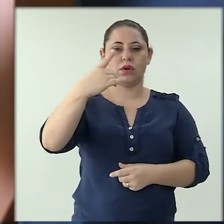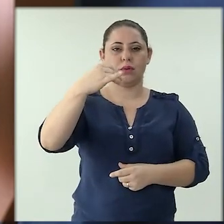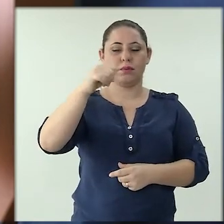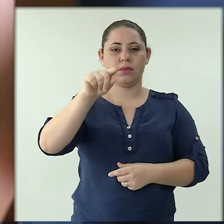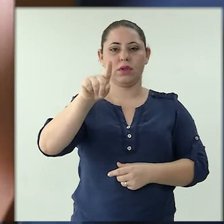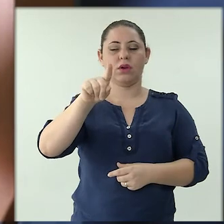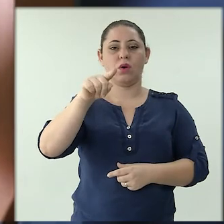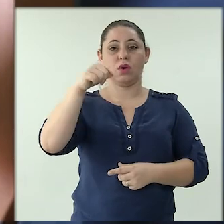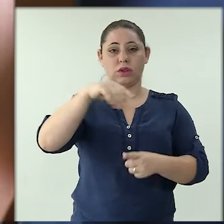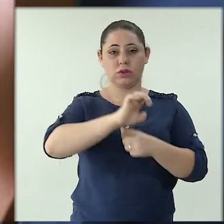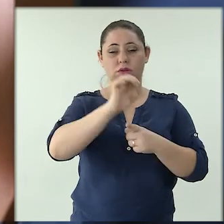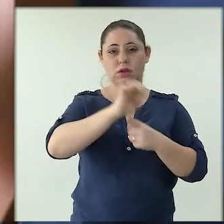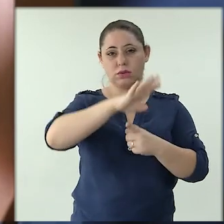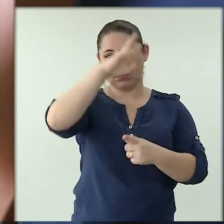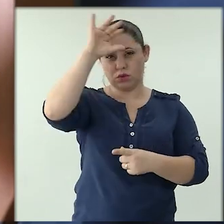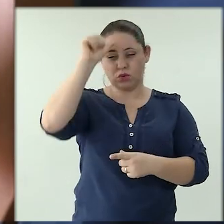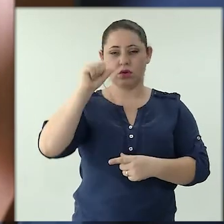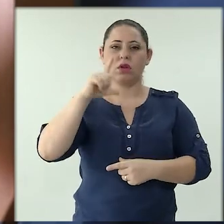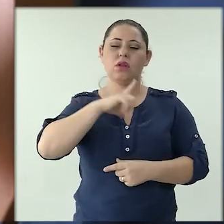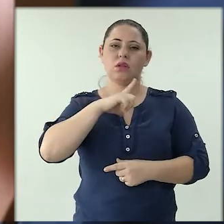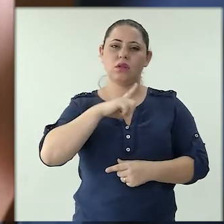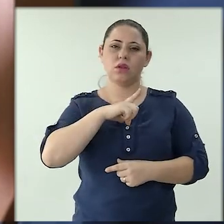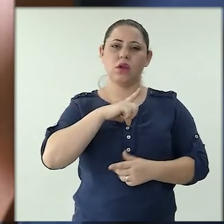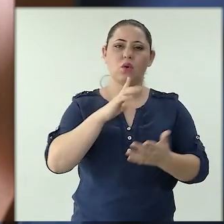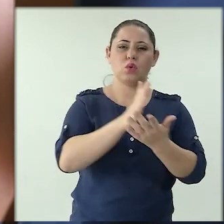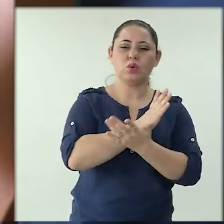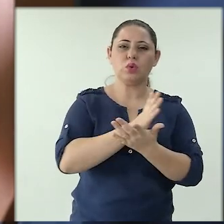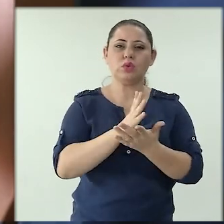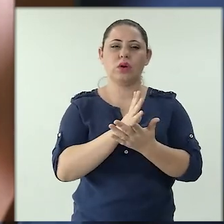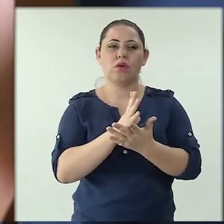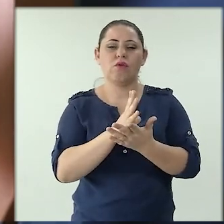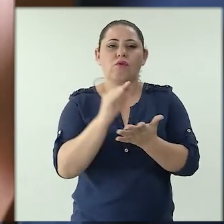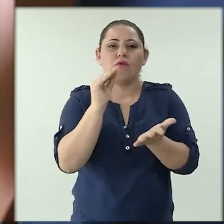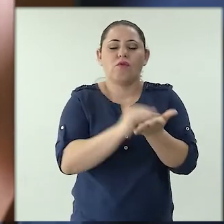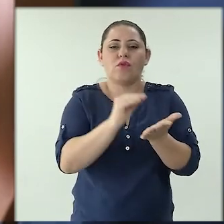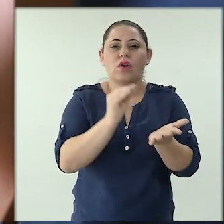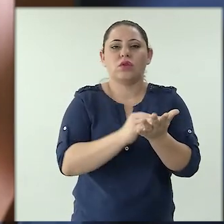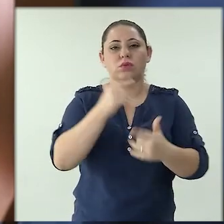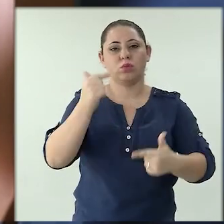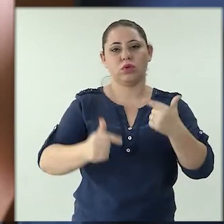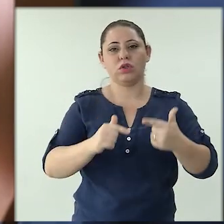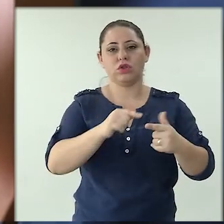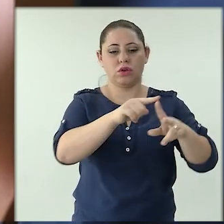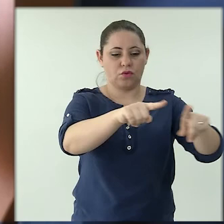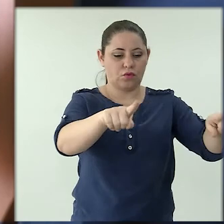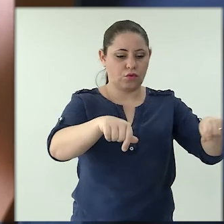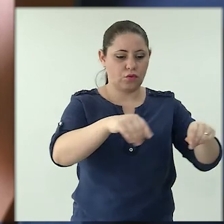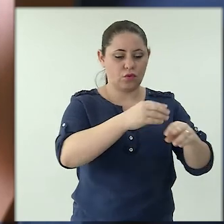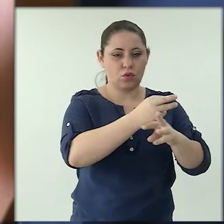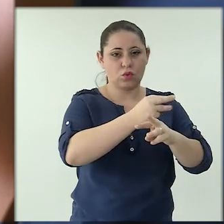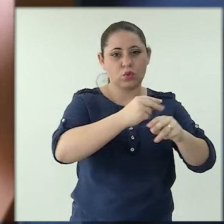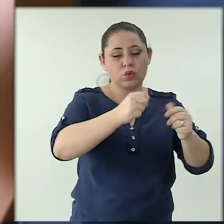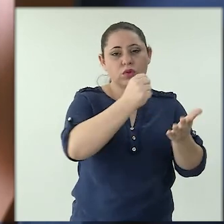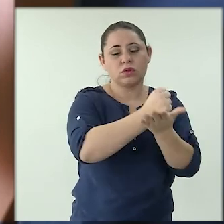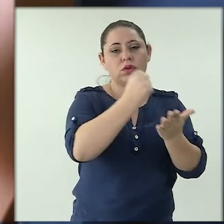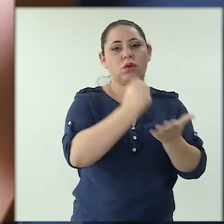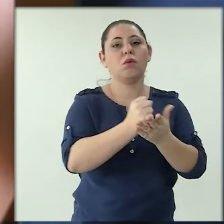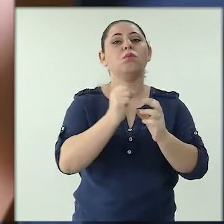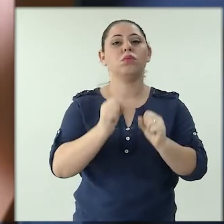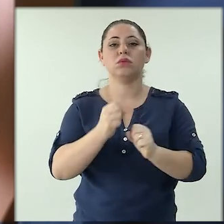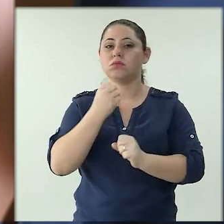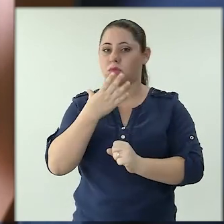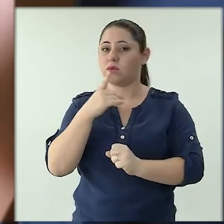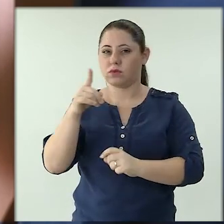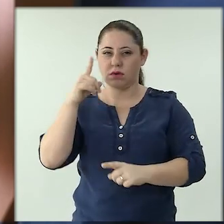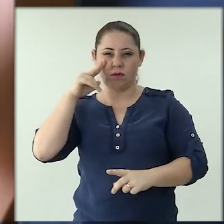extrajudicial, ele em Mato Grosso do Sul, que é um estado que tem alguma deficiência de política fundiária, pode ser muito útil para você que está